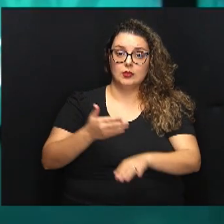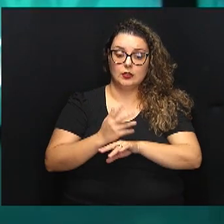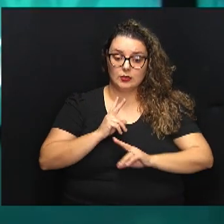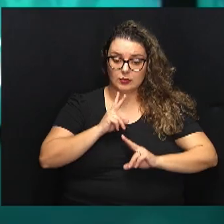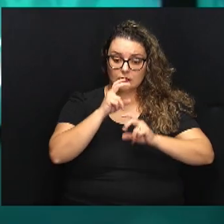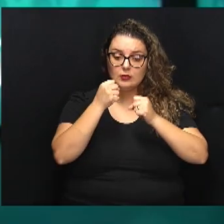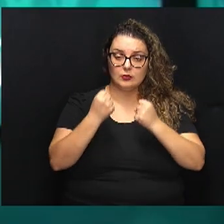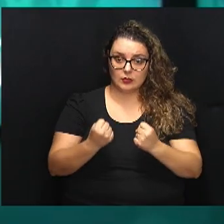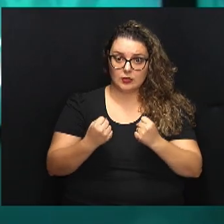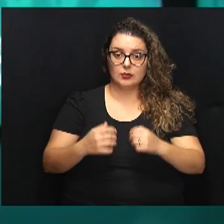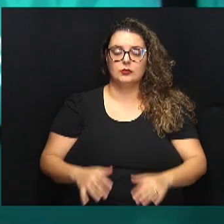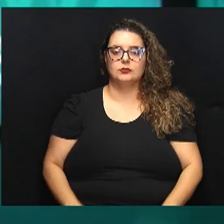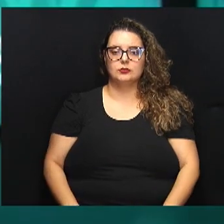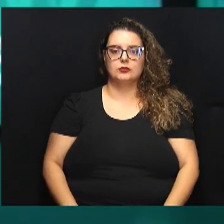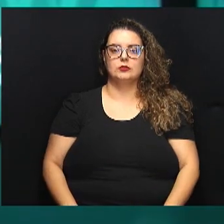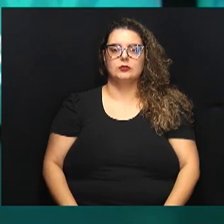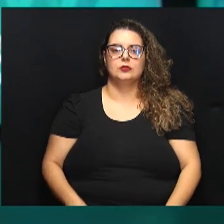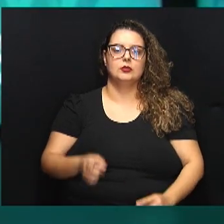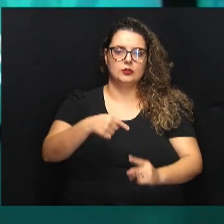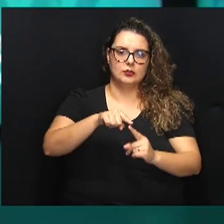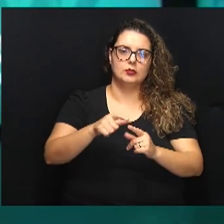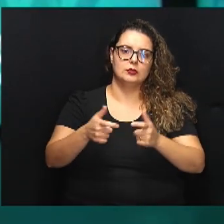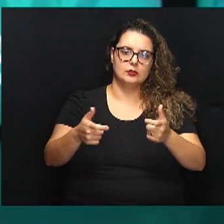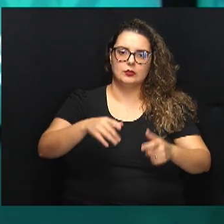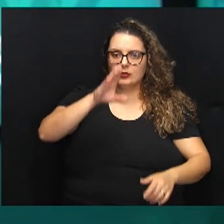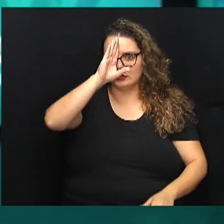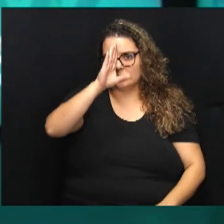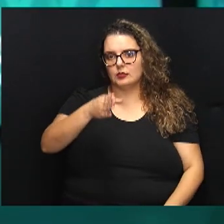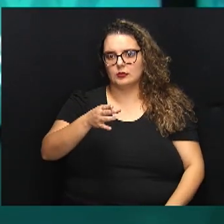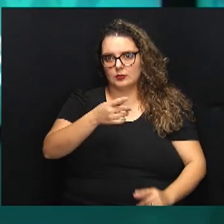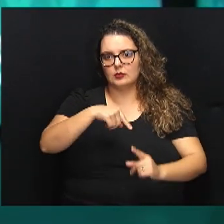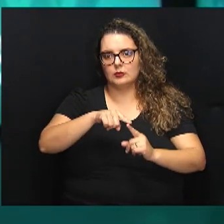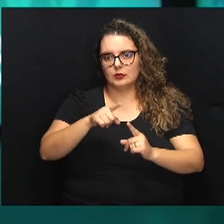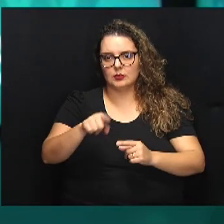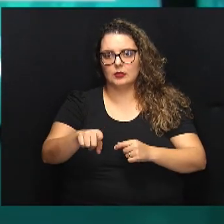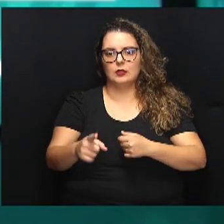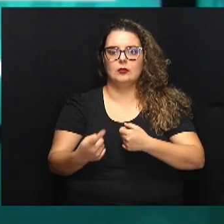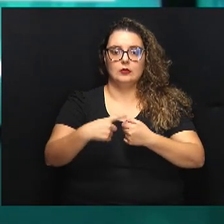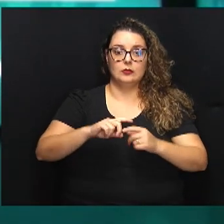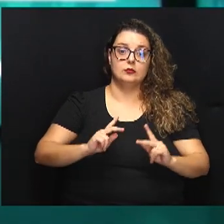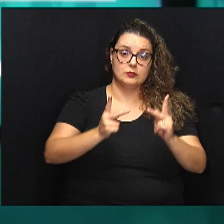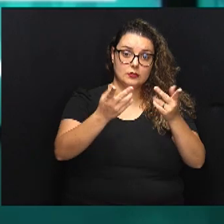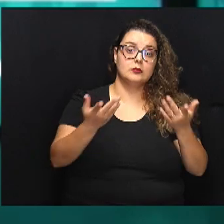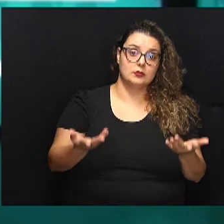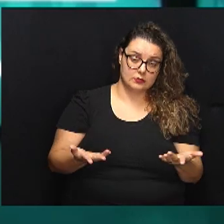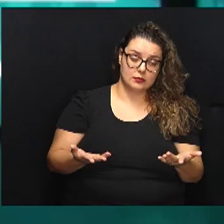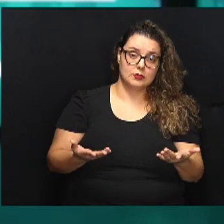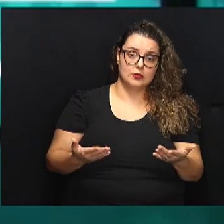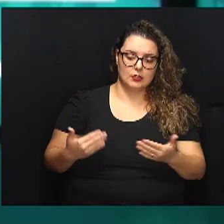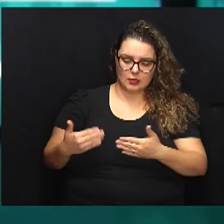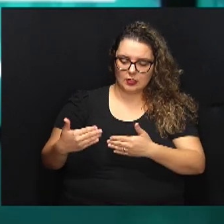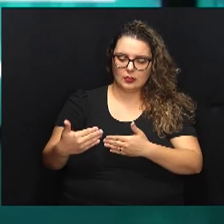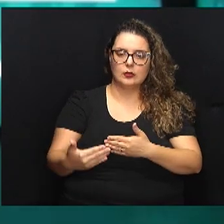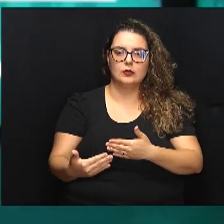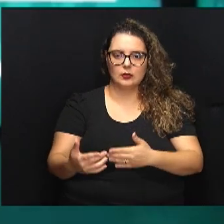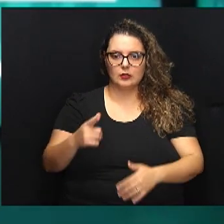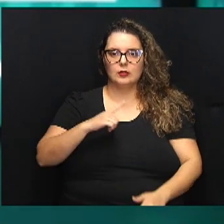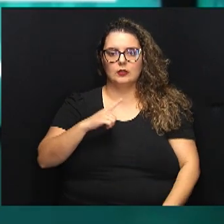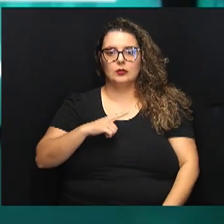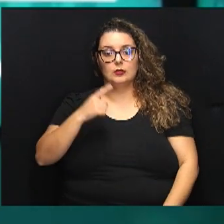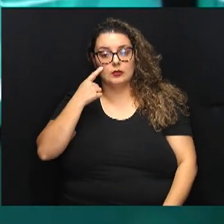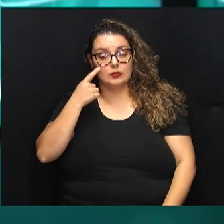forte e atingir o nosso grande primeiro objetivo, que é voltar a vencer, né? A partir disso, a gente tem que ir